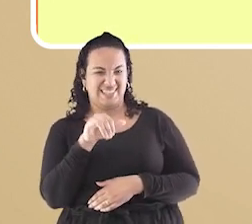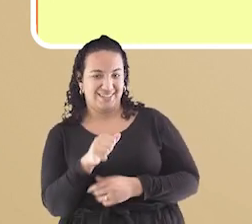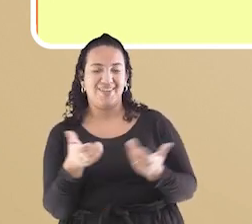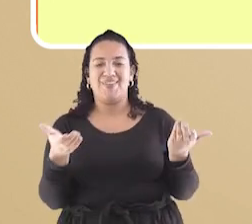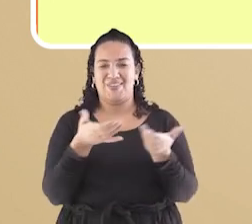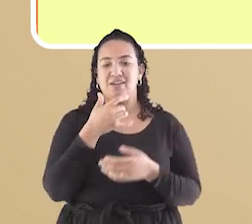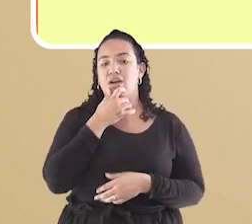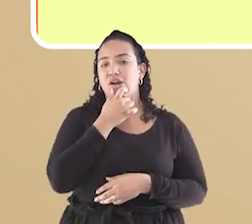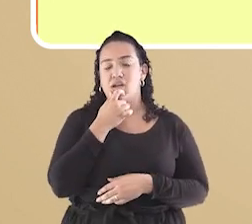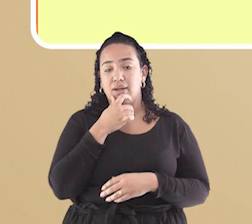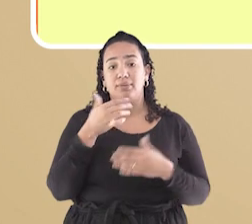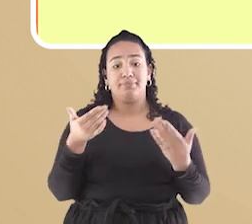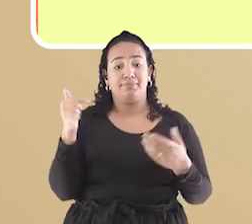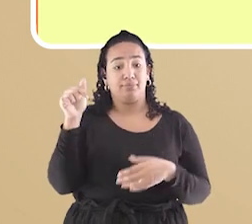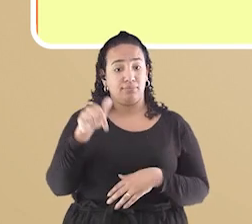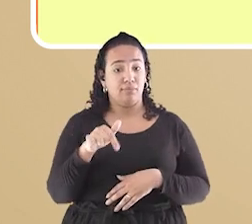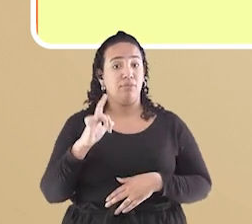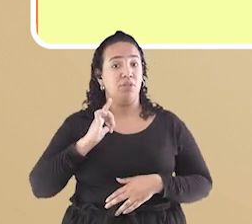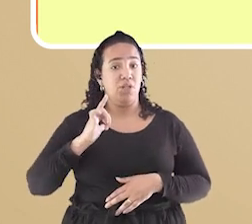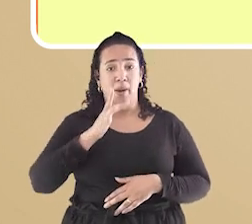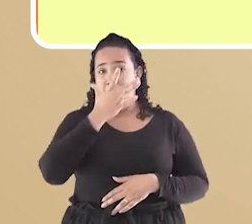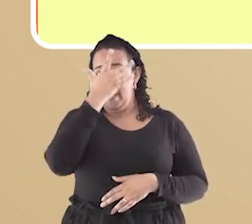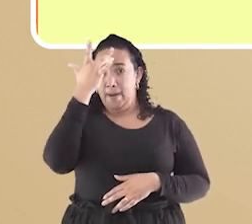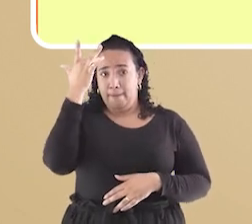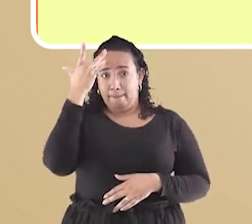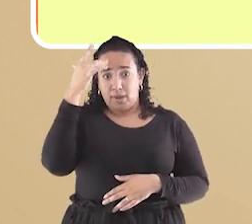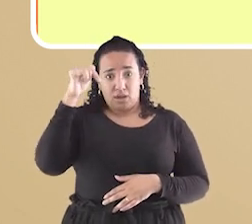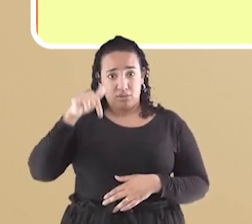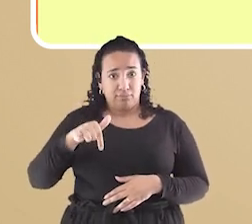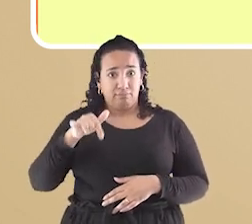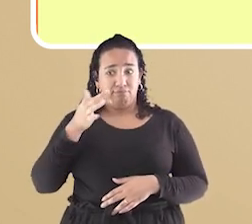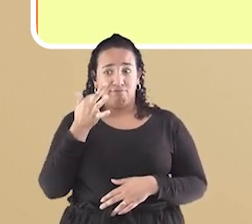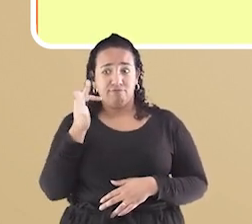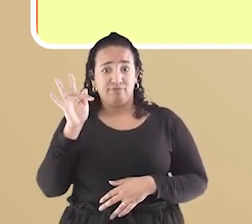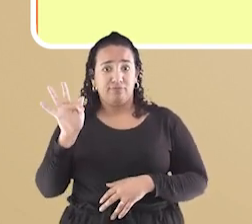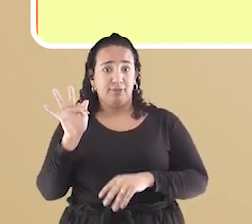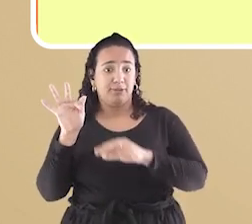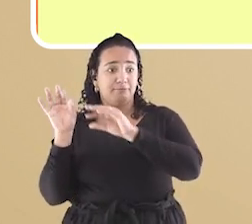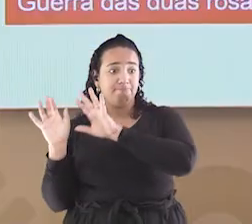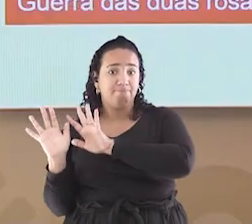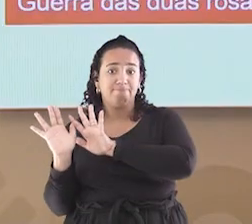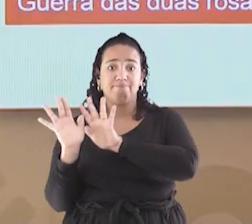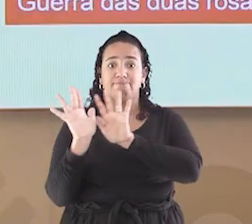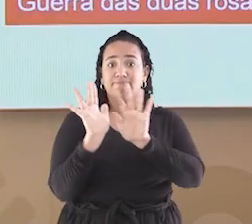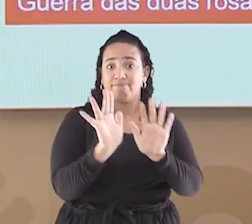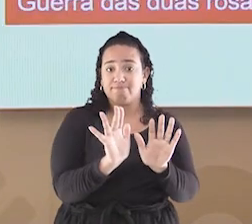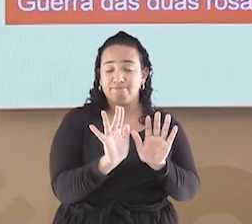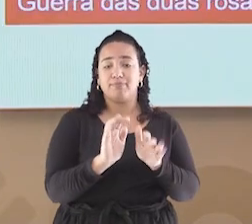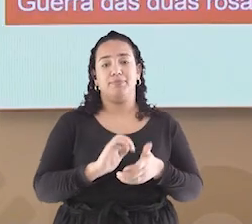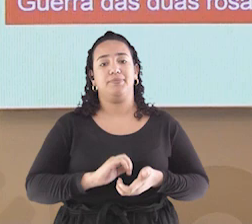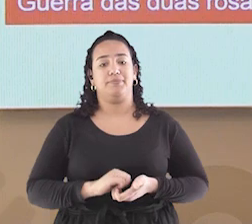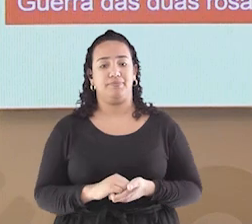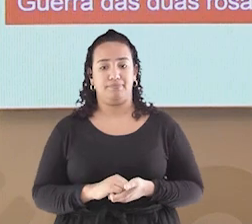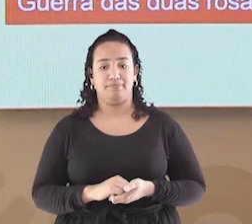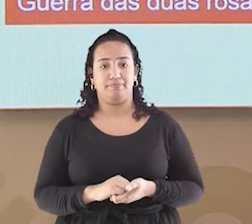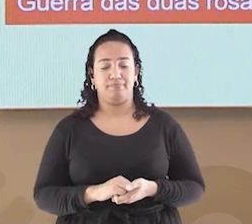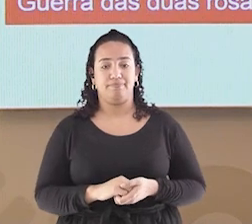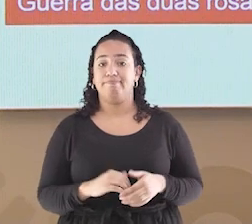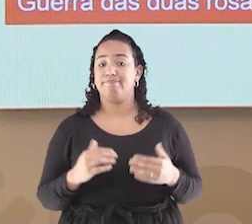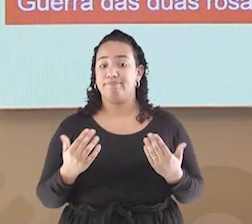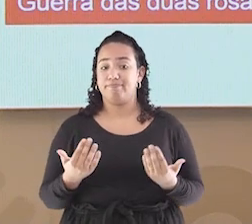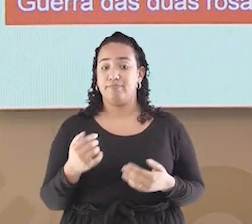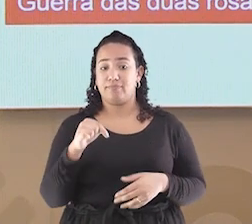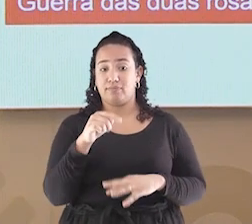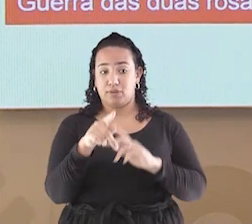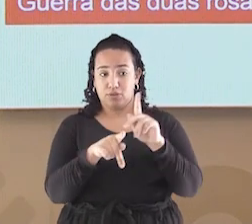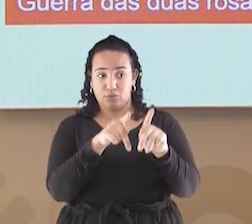era constantemente invadida pelos nômades aqui do norte da França e por tribos anglo e saxões. A expulsão